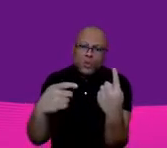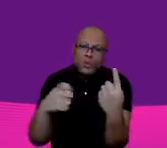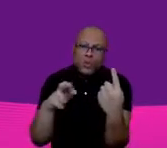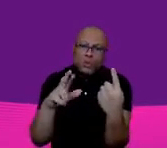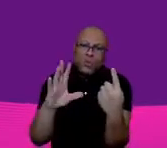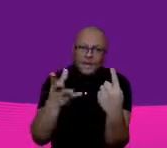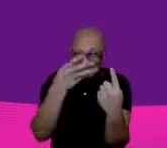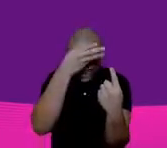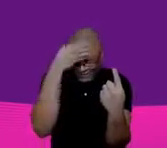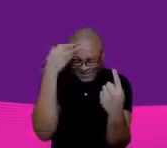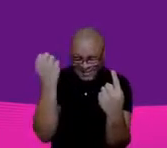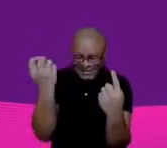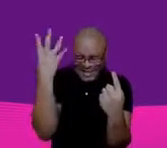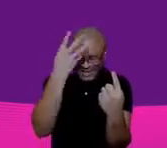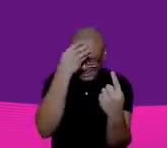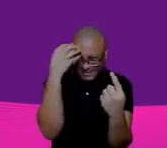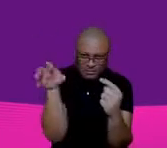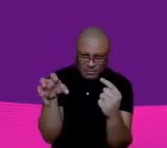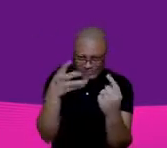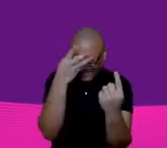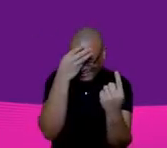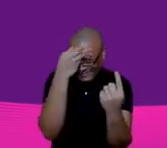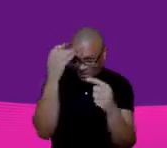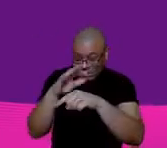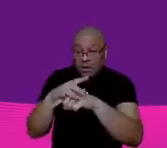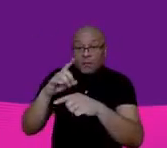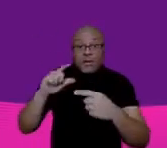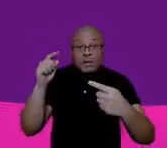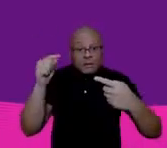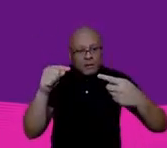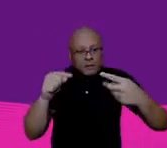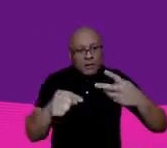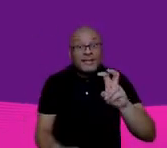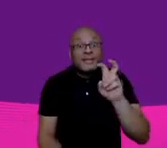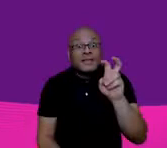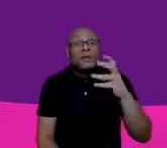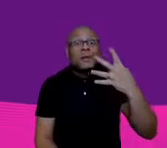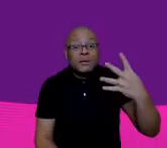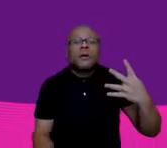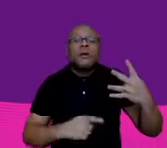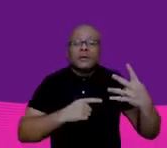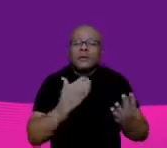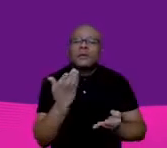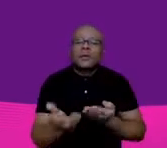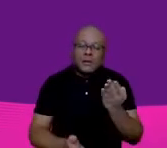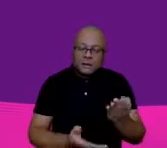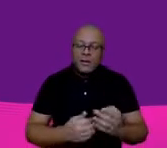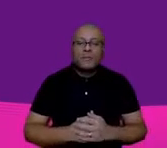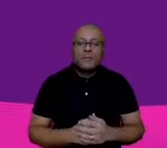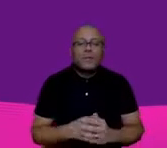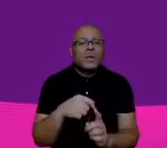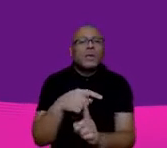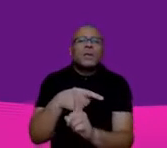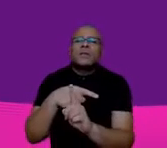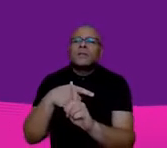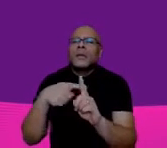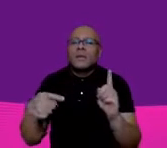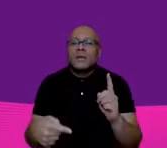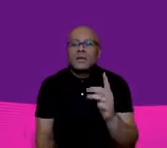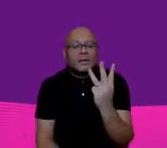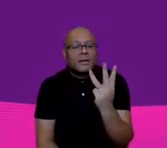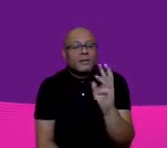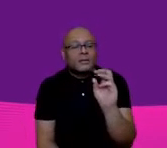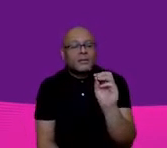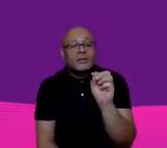que a gente lida no dia a dia nos hospitais. Em média, gente, mais de 300 mil pessoas pelo mundo